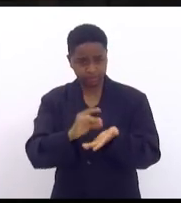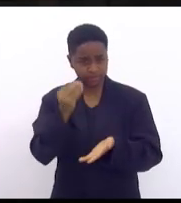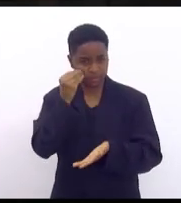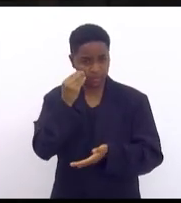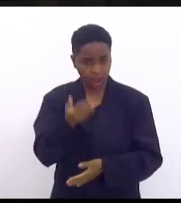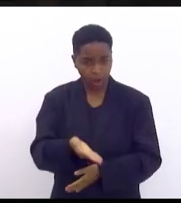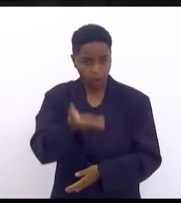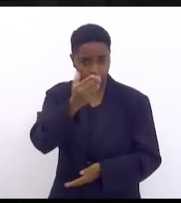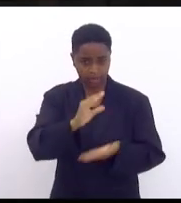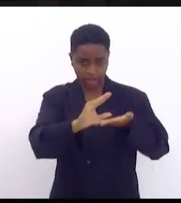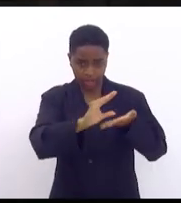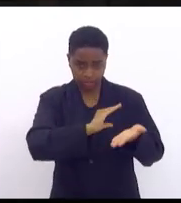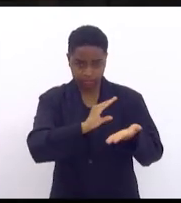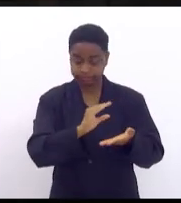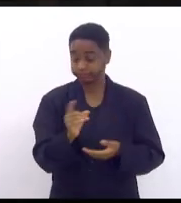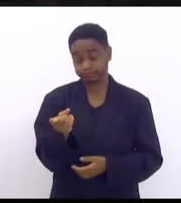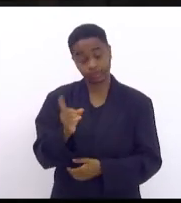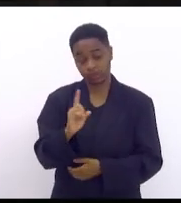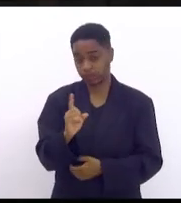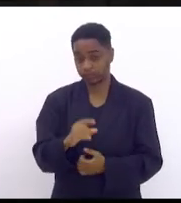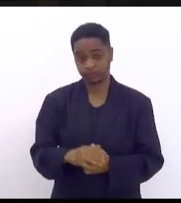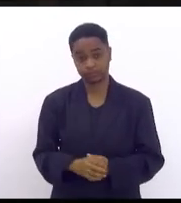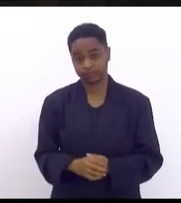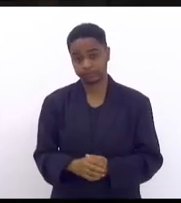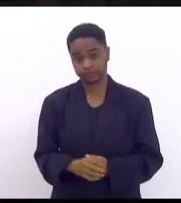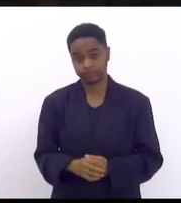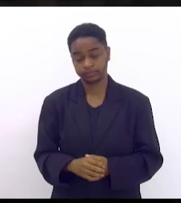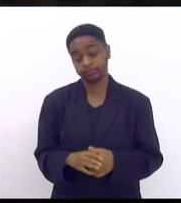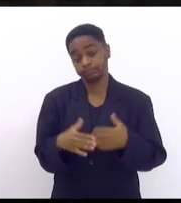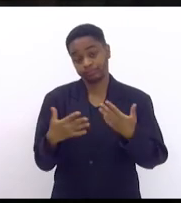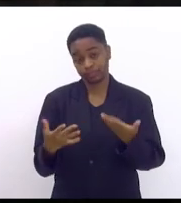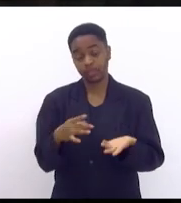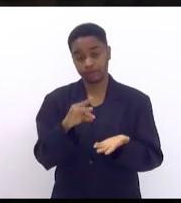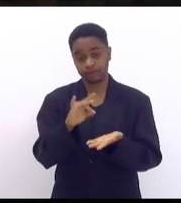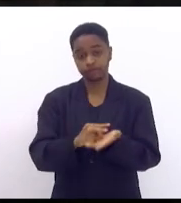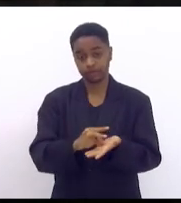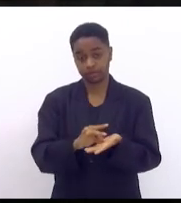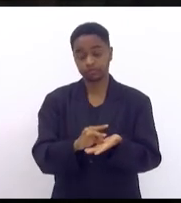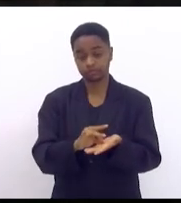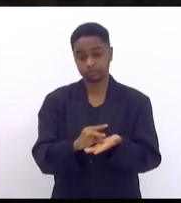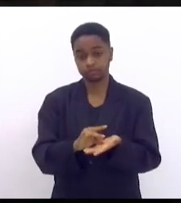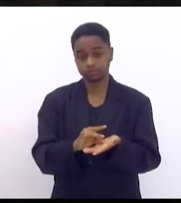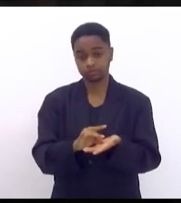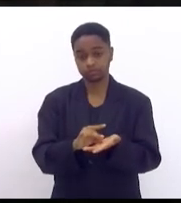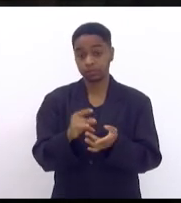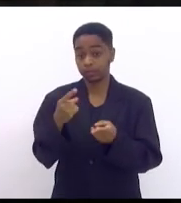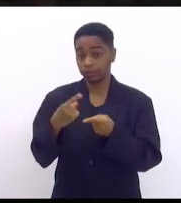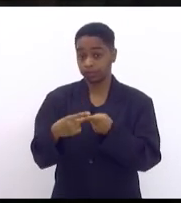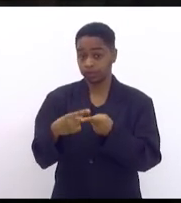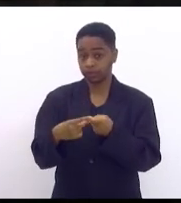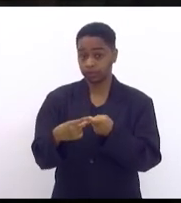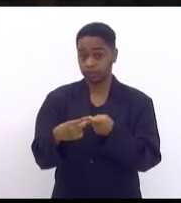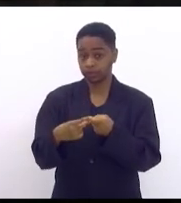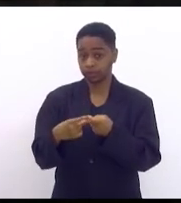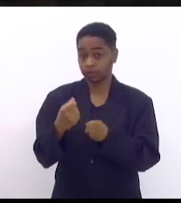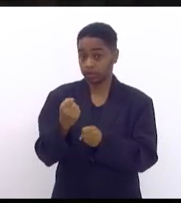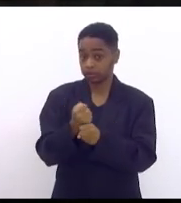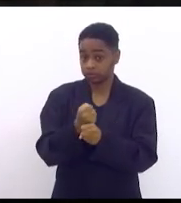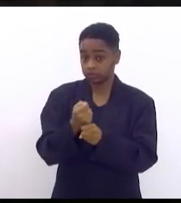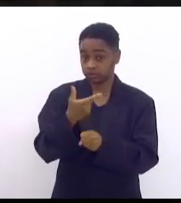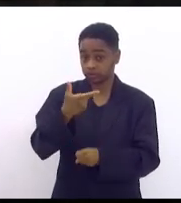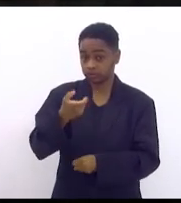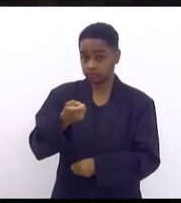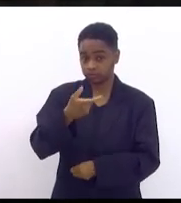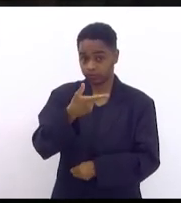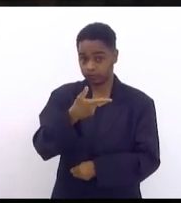das receitas? Não. Tanto é verdade que o ano de 2022,